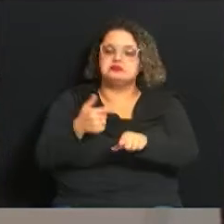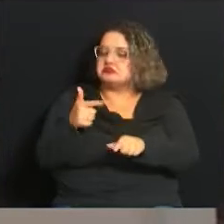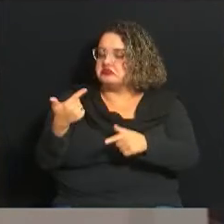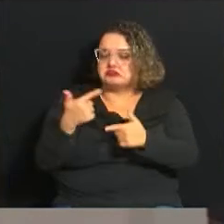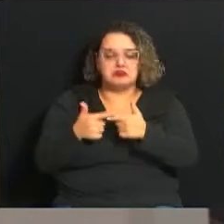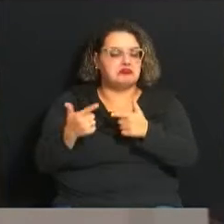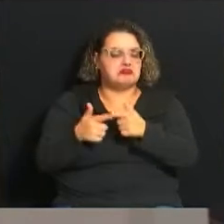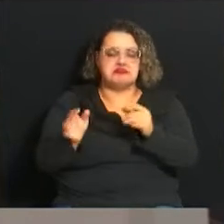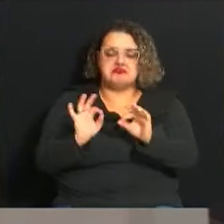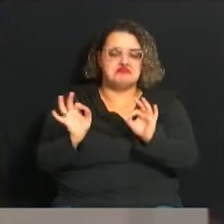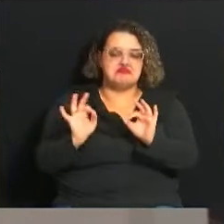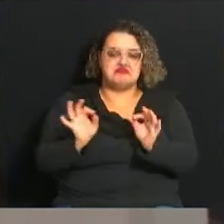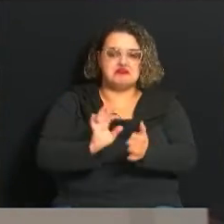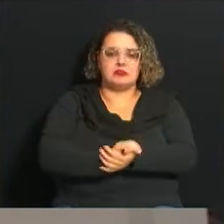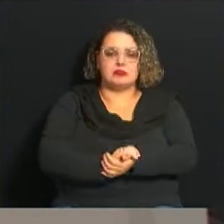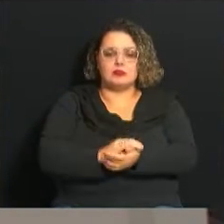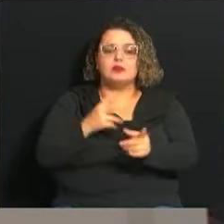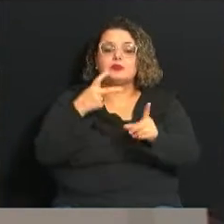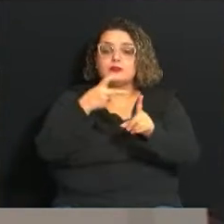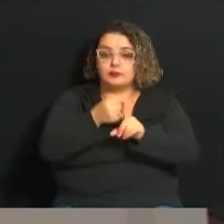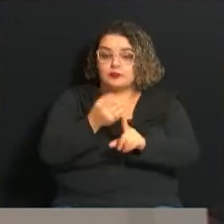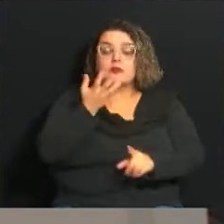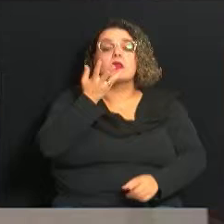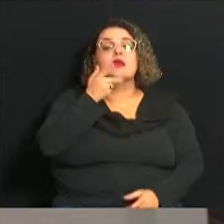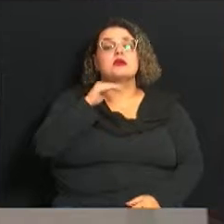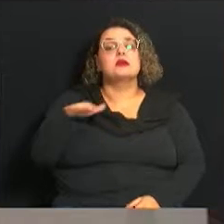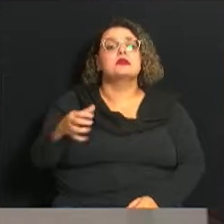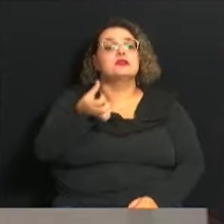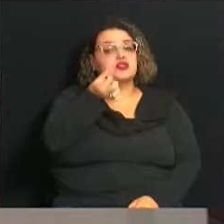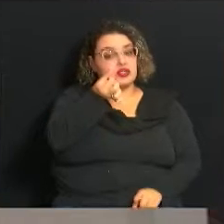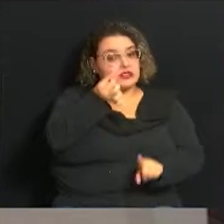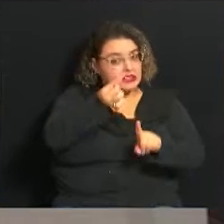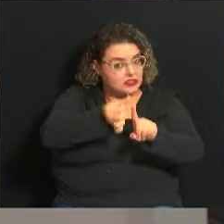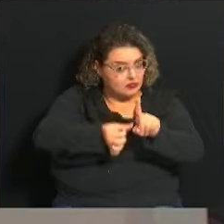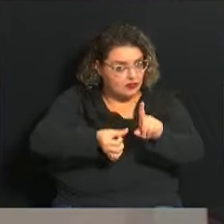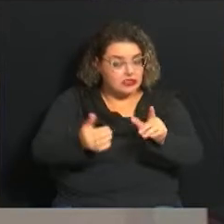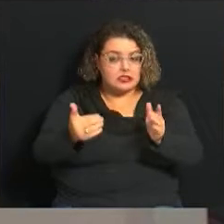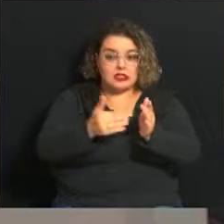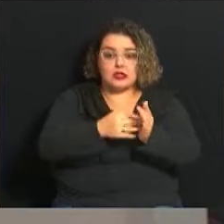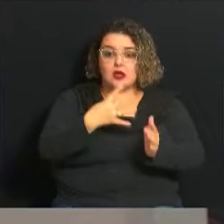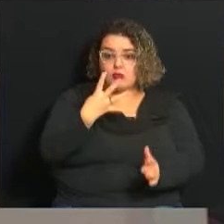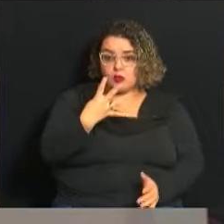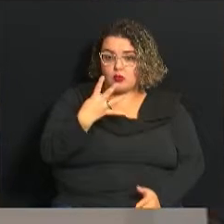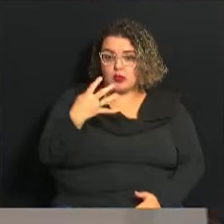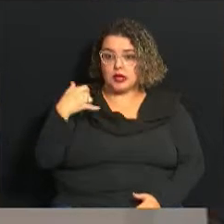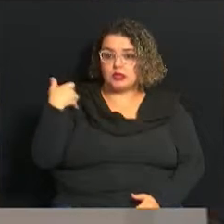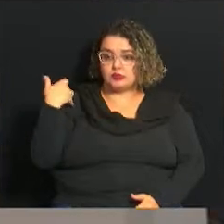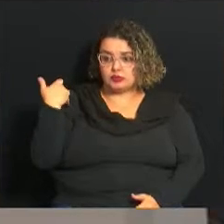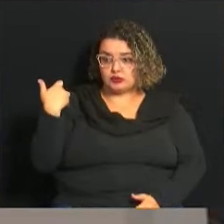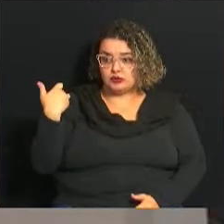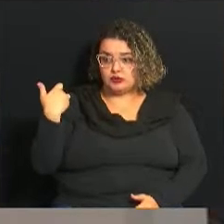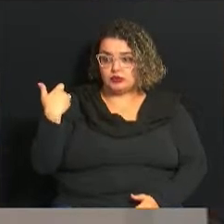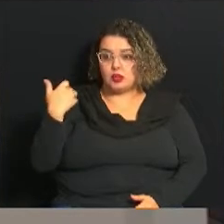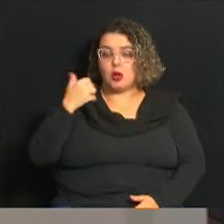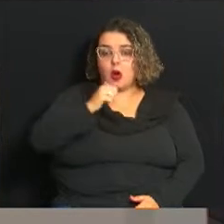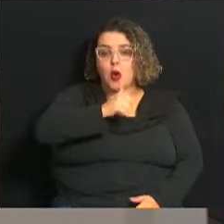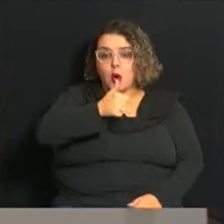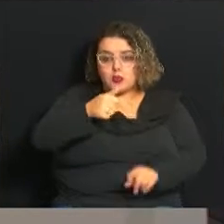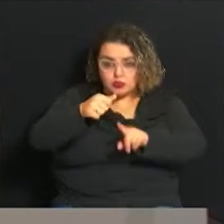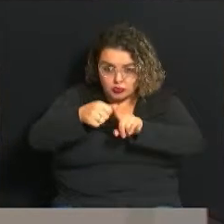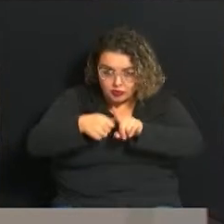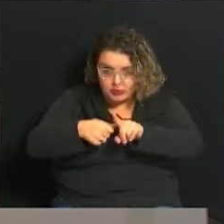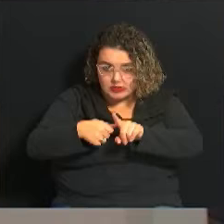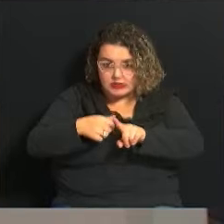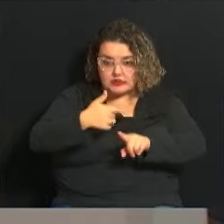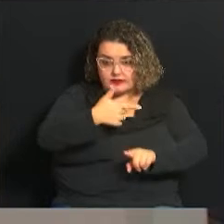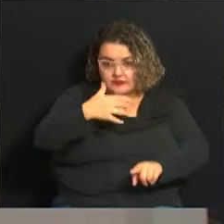nenhum. Estão sendo vacinadas crianças de 6 meses a 4 anos, 11 meses e 29 dias, é isso? Exatamente.